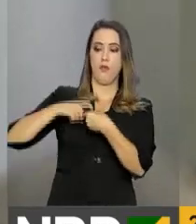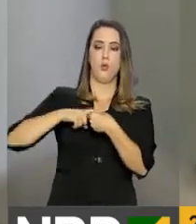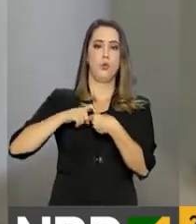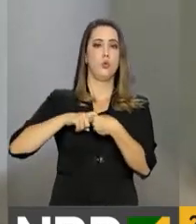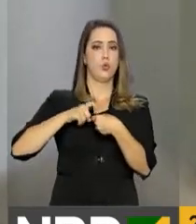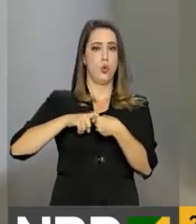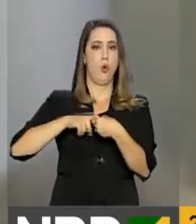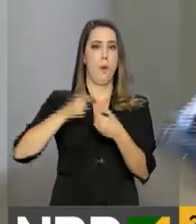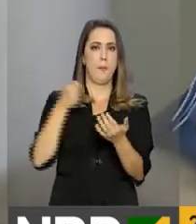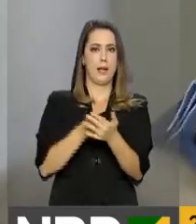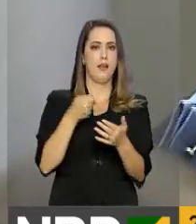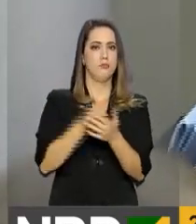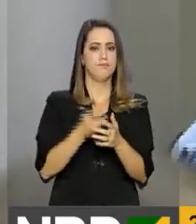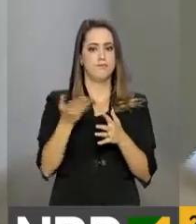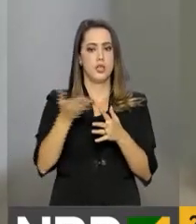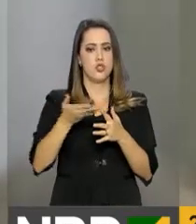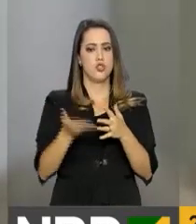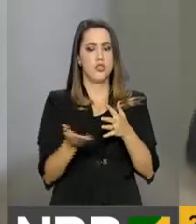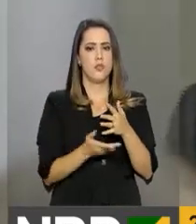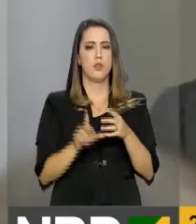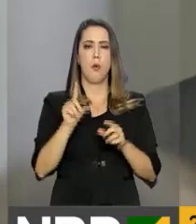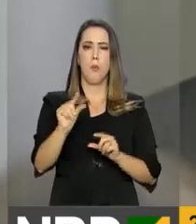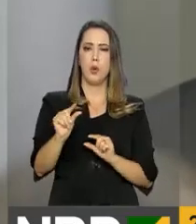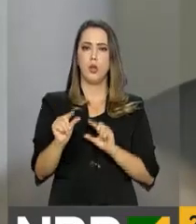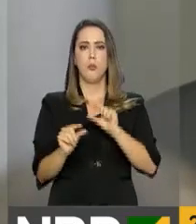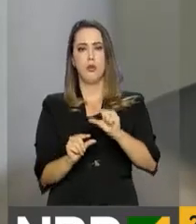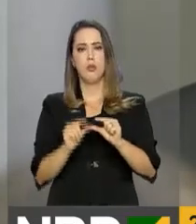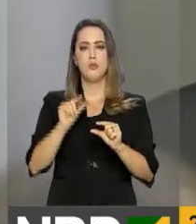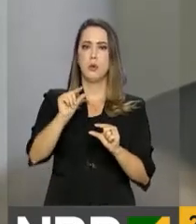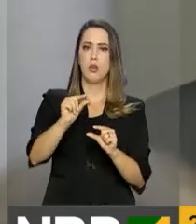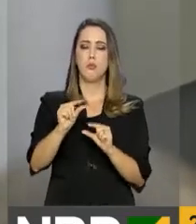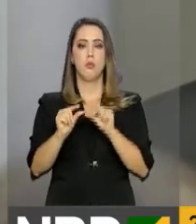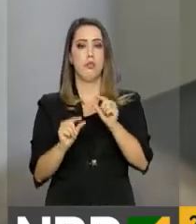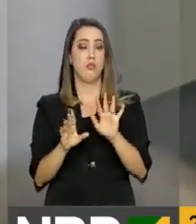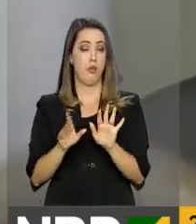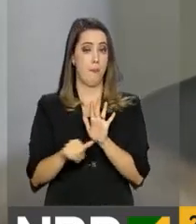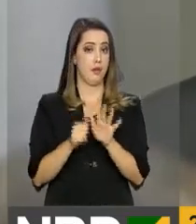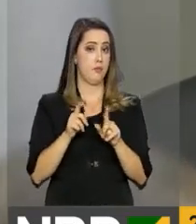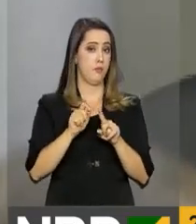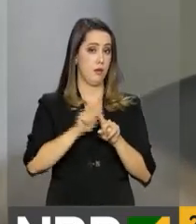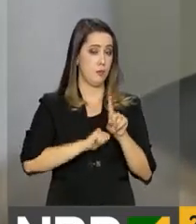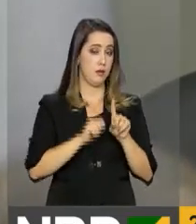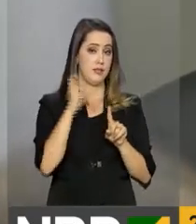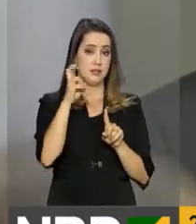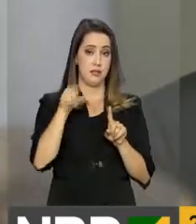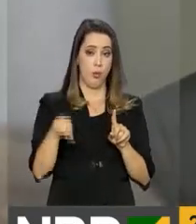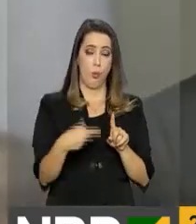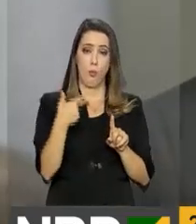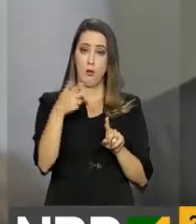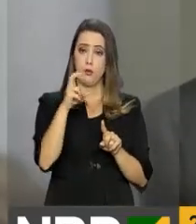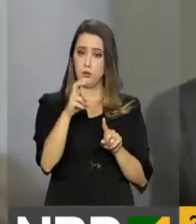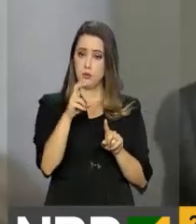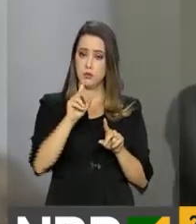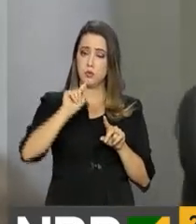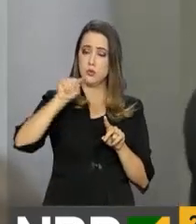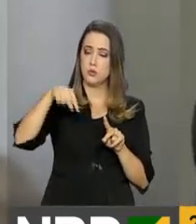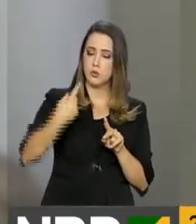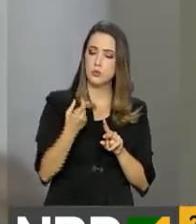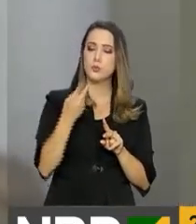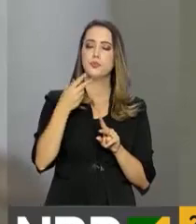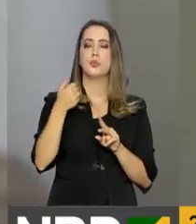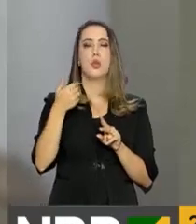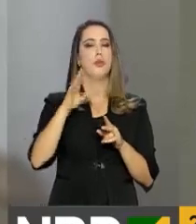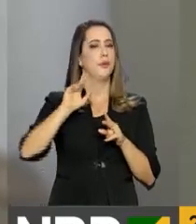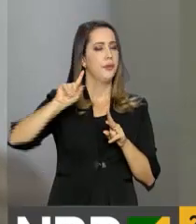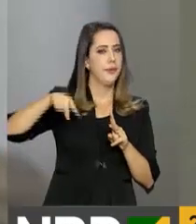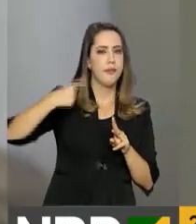dívida, retornou vagarosamente, ou seja, no primeiro mês 5,25, no segundo mês 10,50, no outro mês